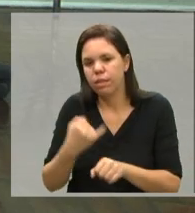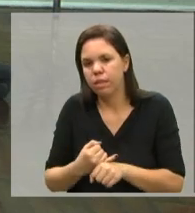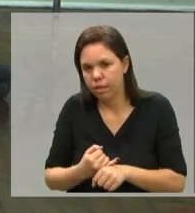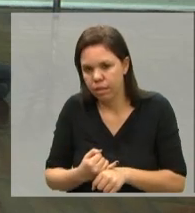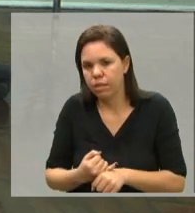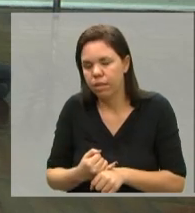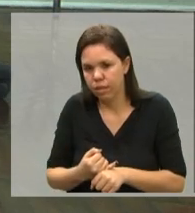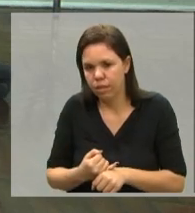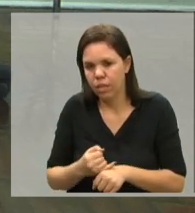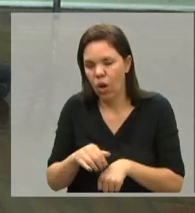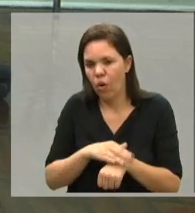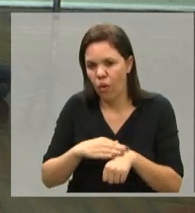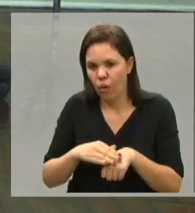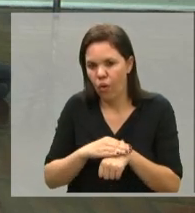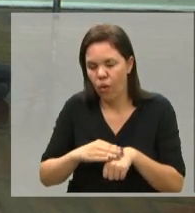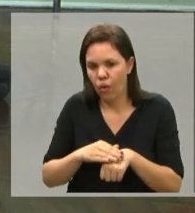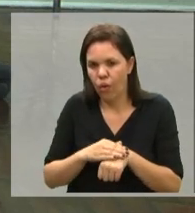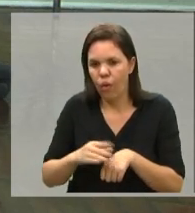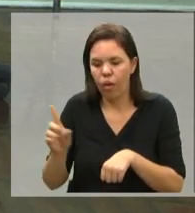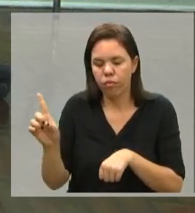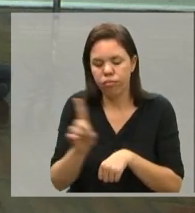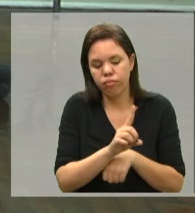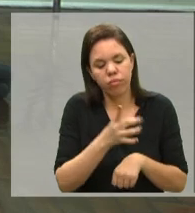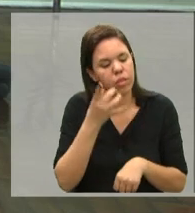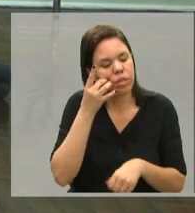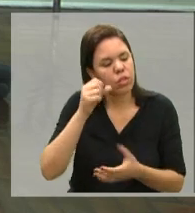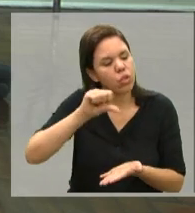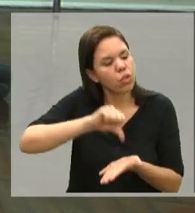pouco de tempo conversando, vá até o polo de apoio